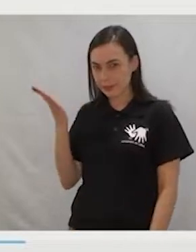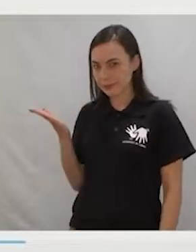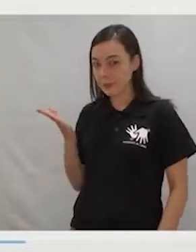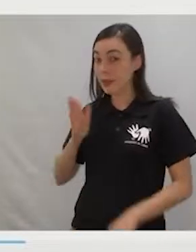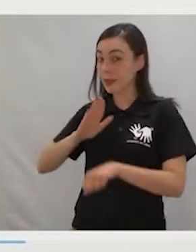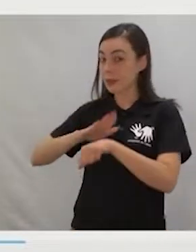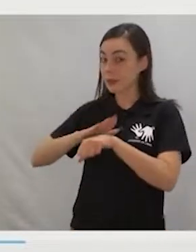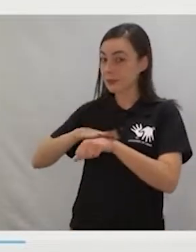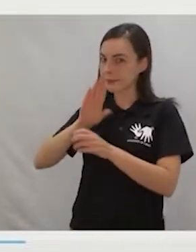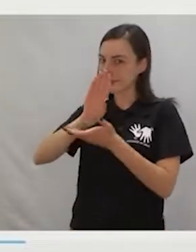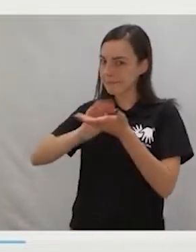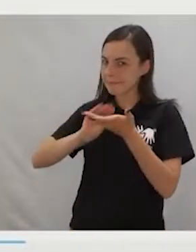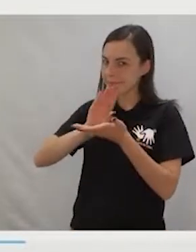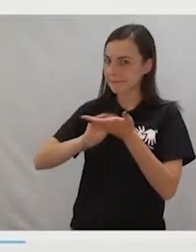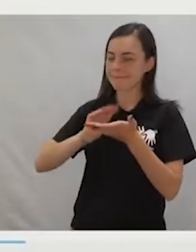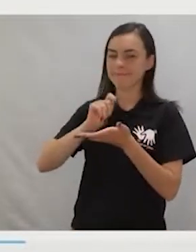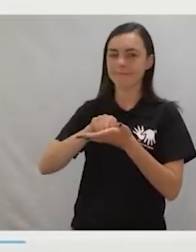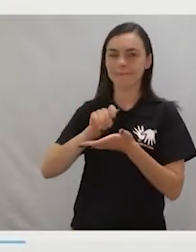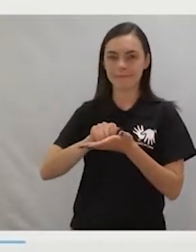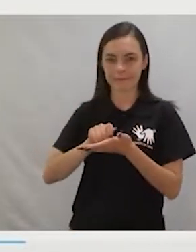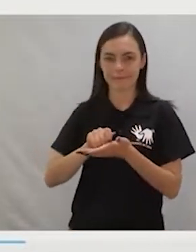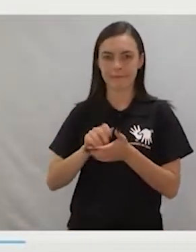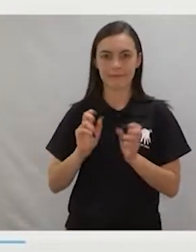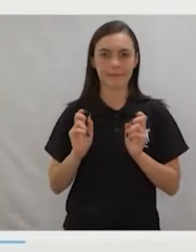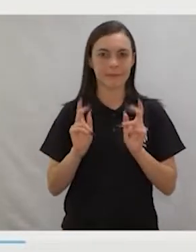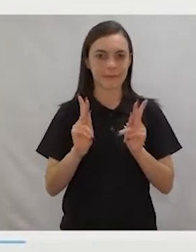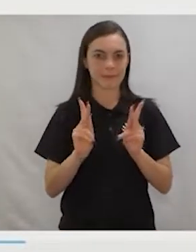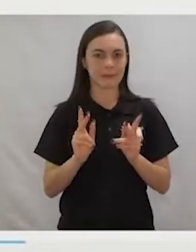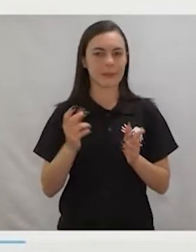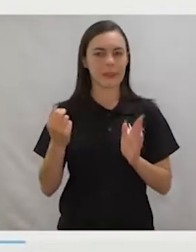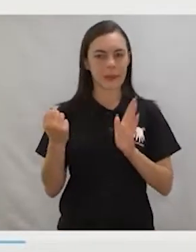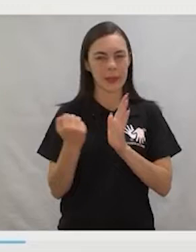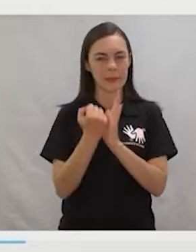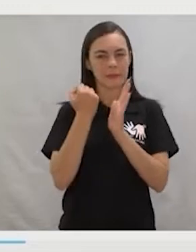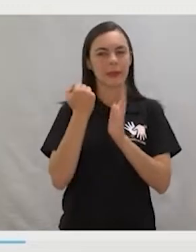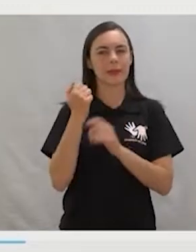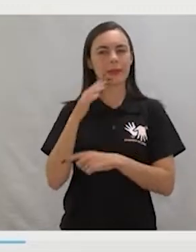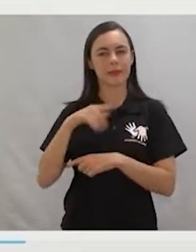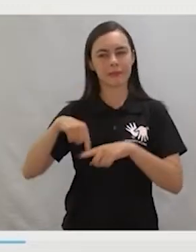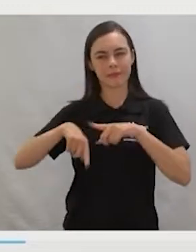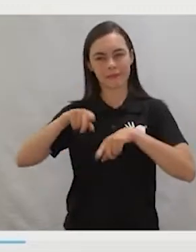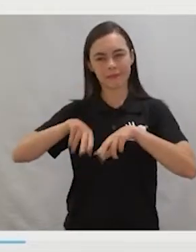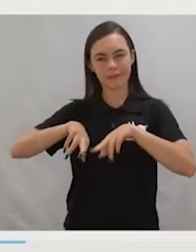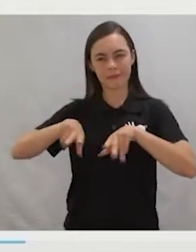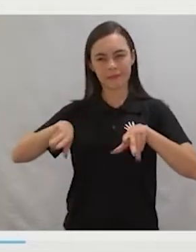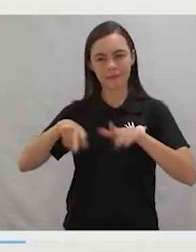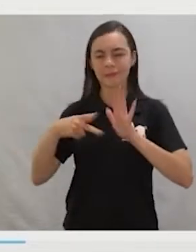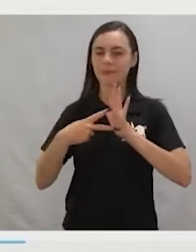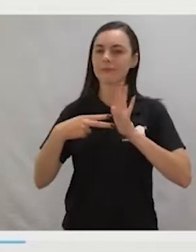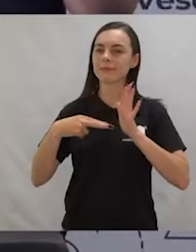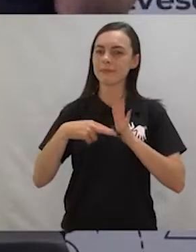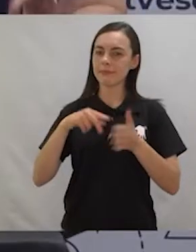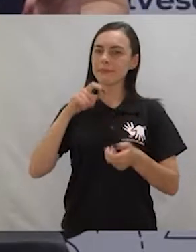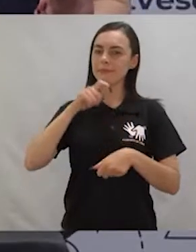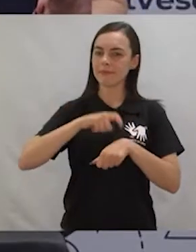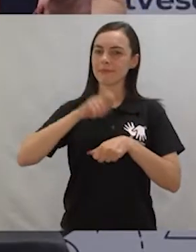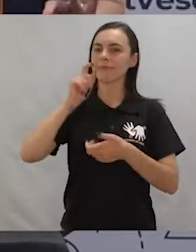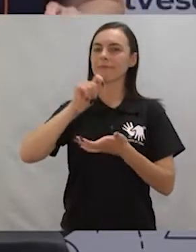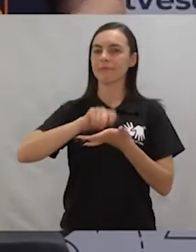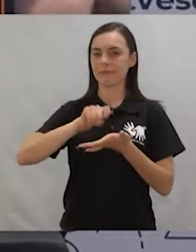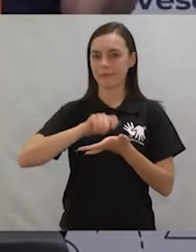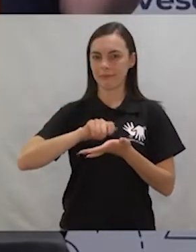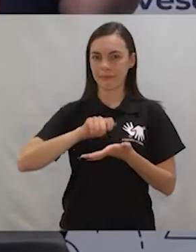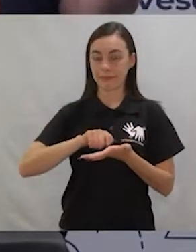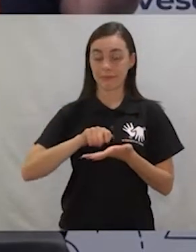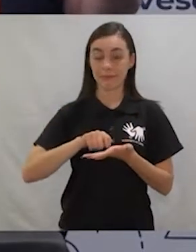o momento de fazer o registro, tá? Então quando aparecer esse símbolo ali, esses materiaizinhos, é hora de